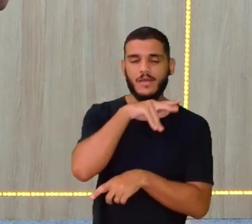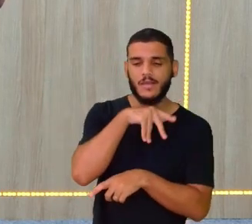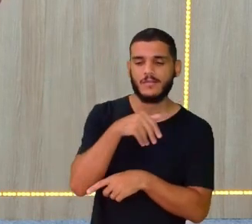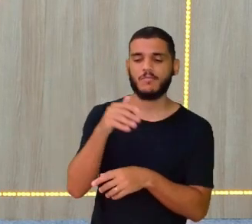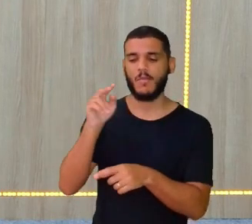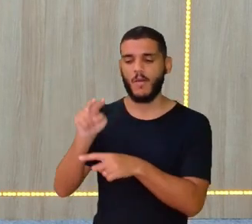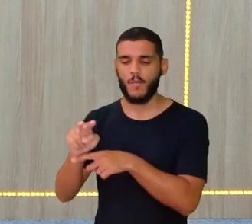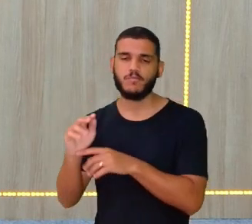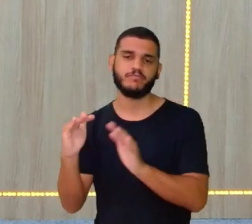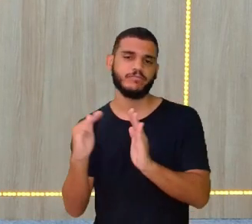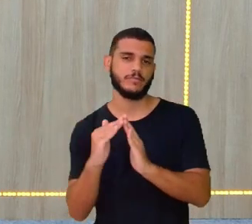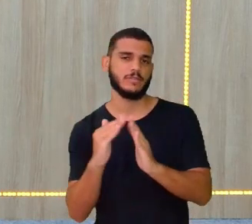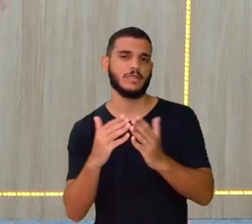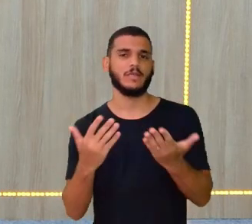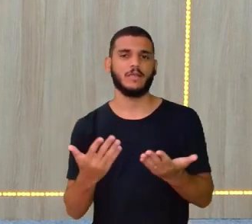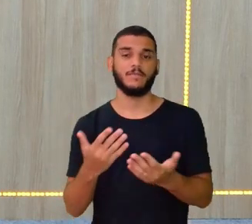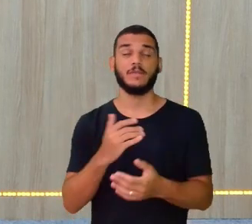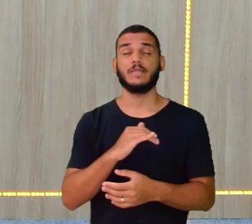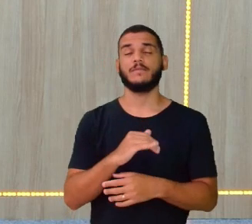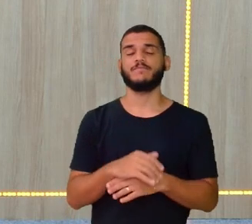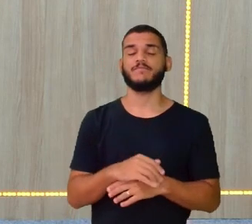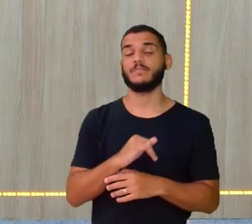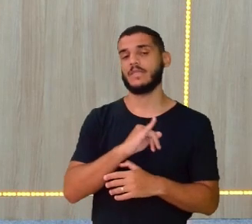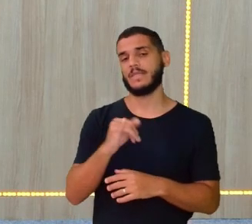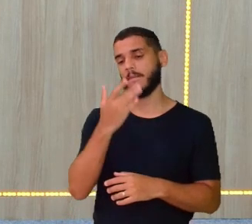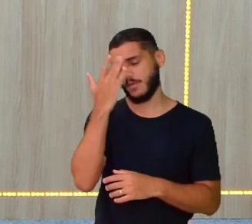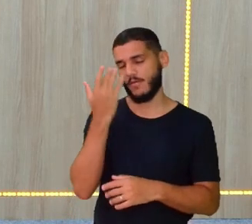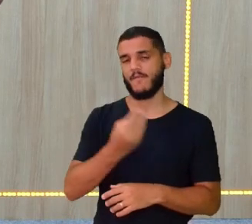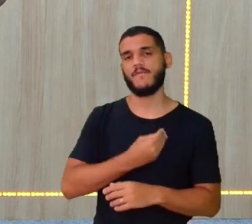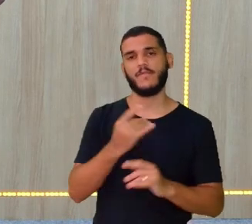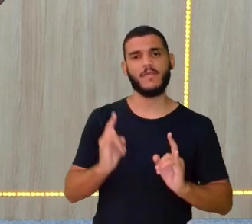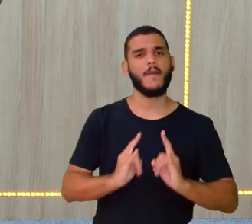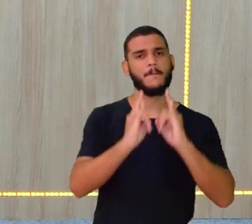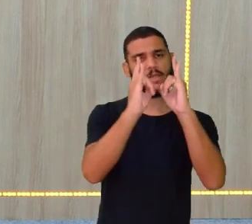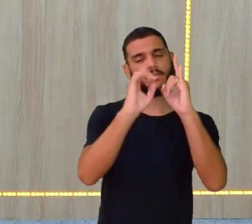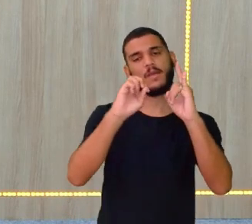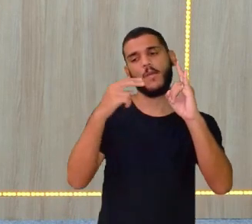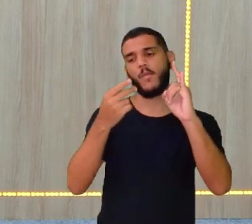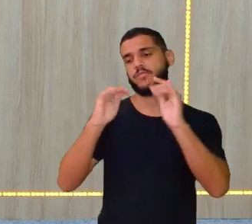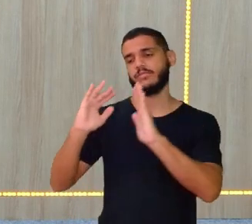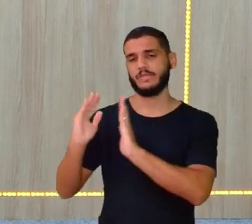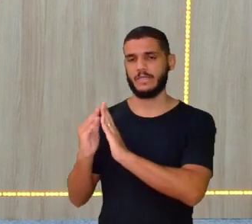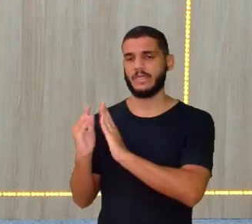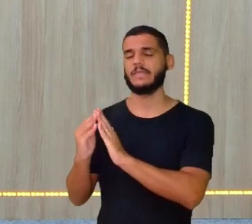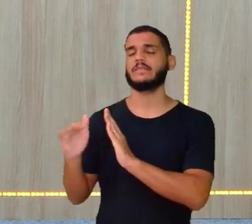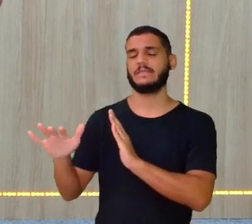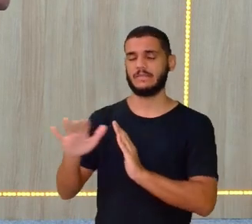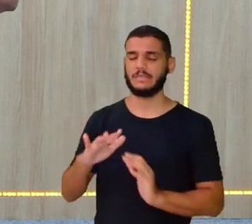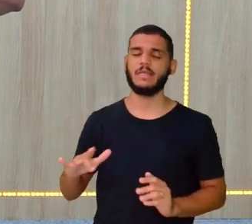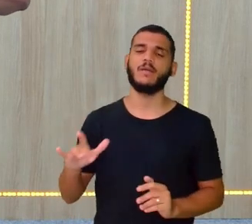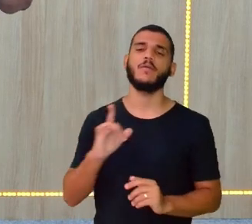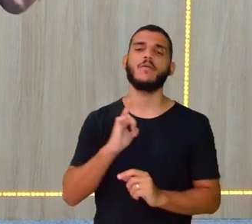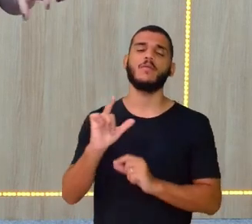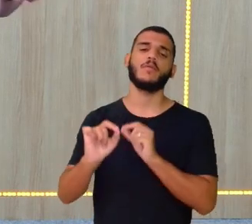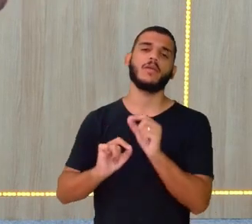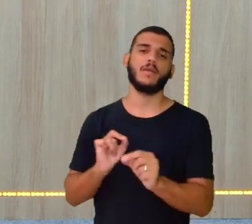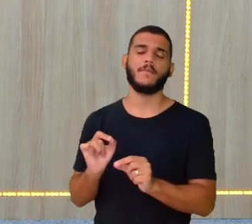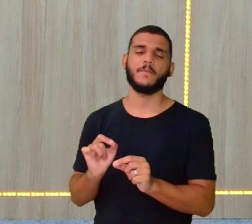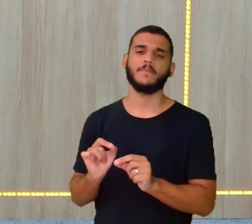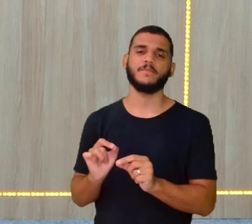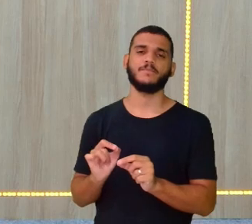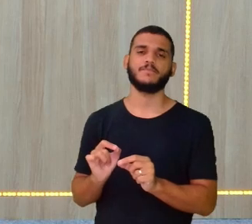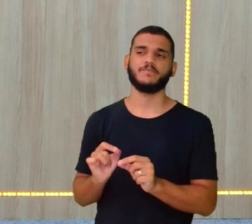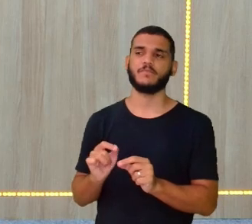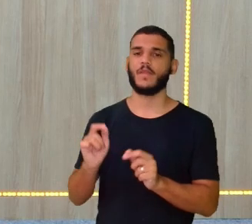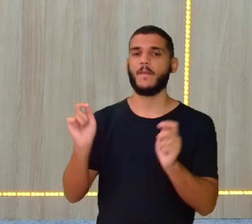seu, quem não mora em apartamento, não é? Mora em casa térreo, não é? Você de repente pode ver